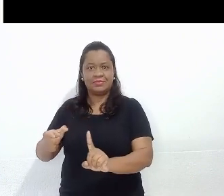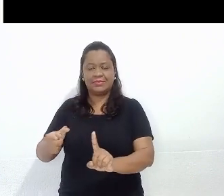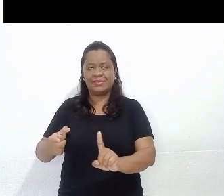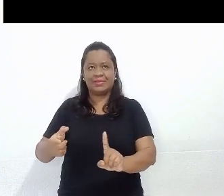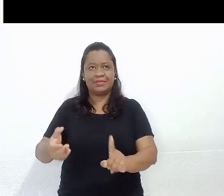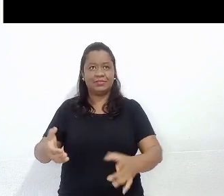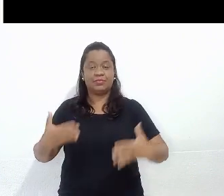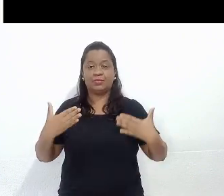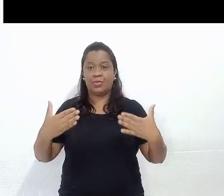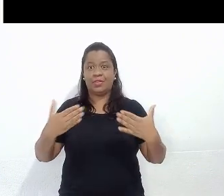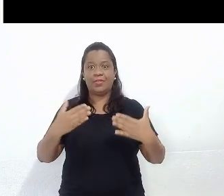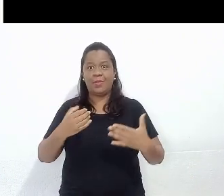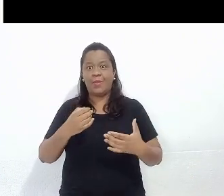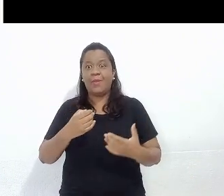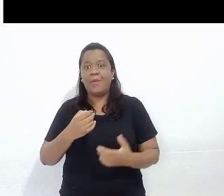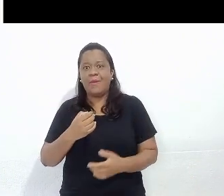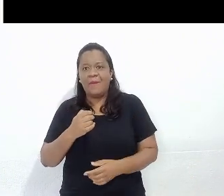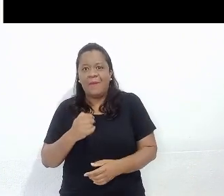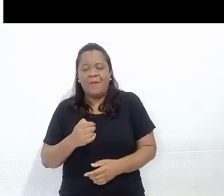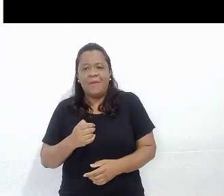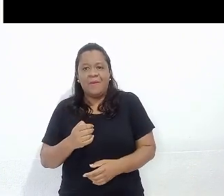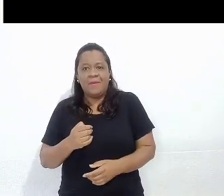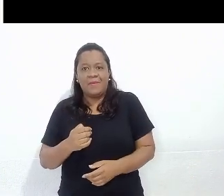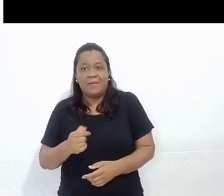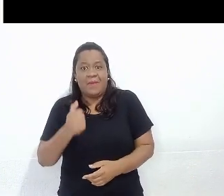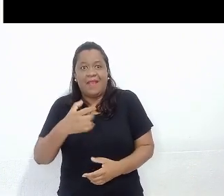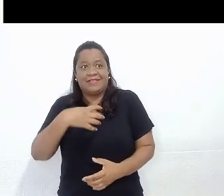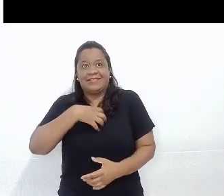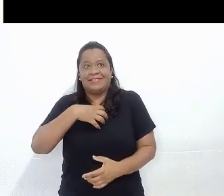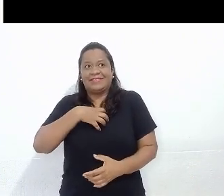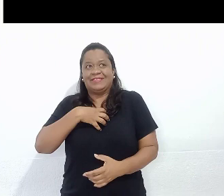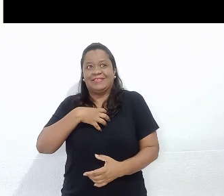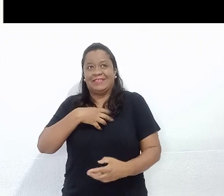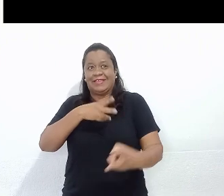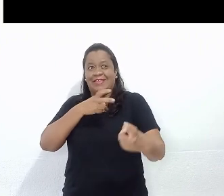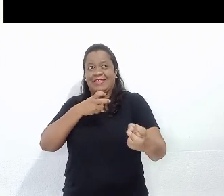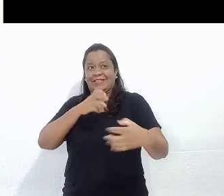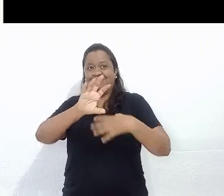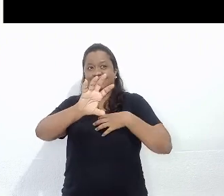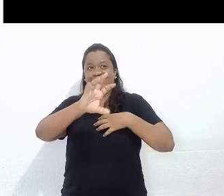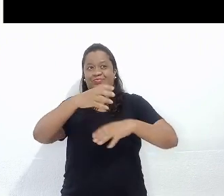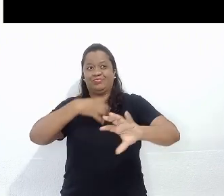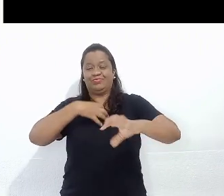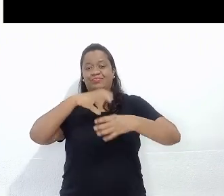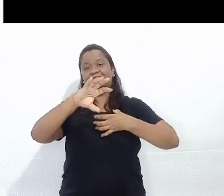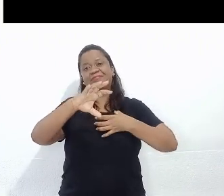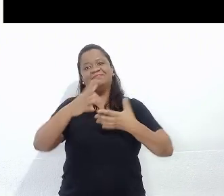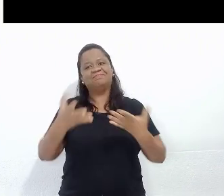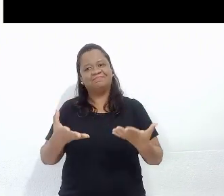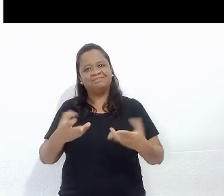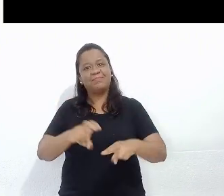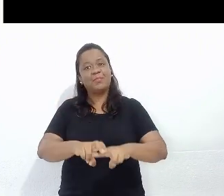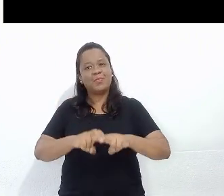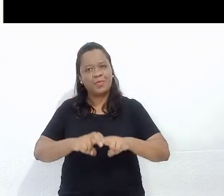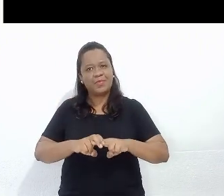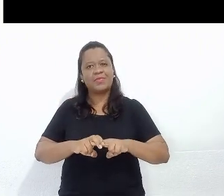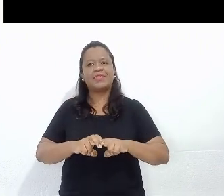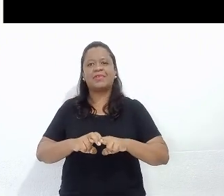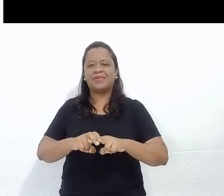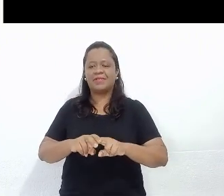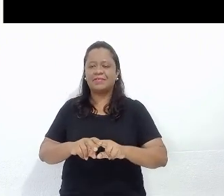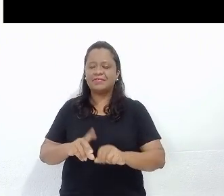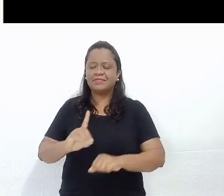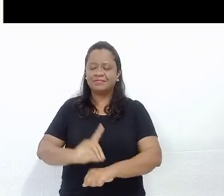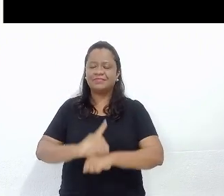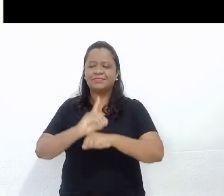calor passa pela tela, né? Então isso foi uma grande realização, né, do seu diretor de fotografia. Foi ele que